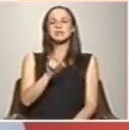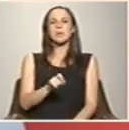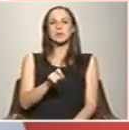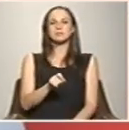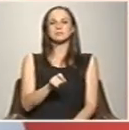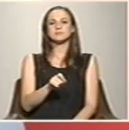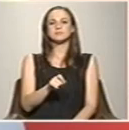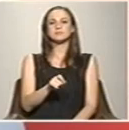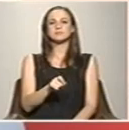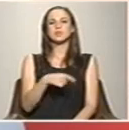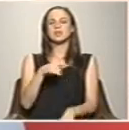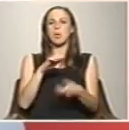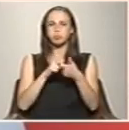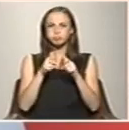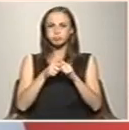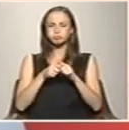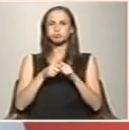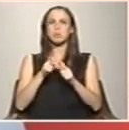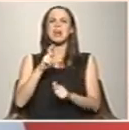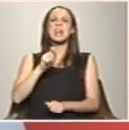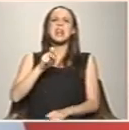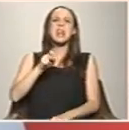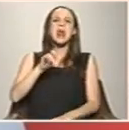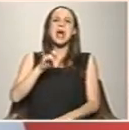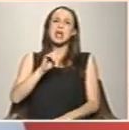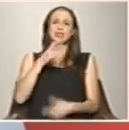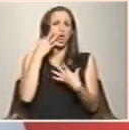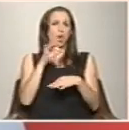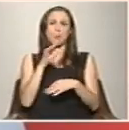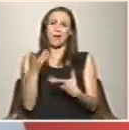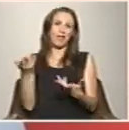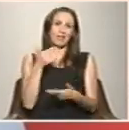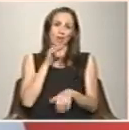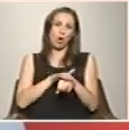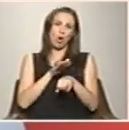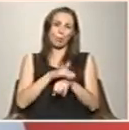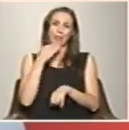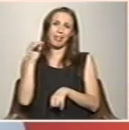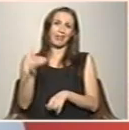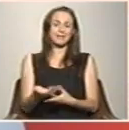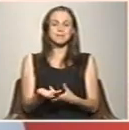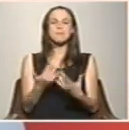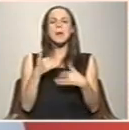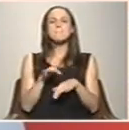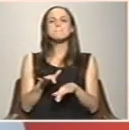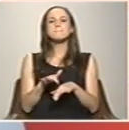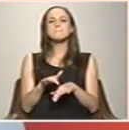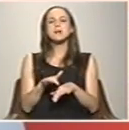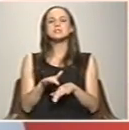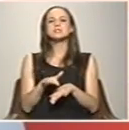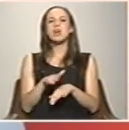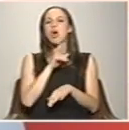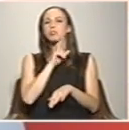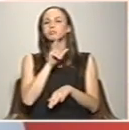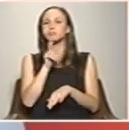exemplo, as insuficiências renais, etc., que decorrem, cuidado. Mas isto tem mudado, não é, o perfil até das respostas. Porque,